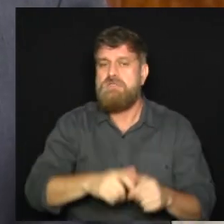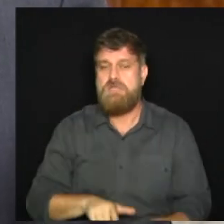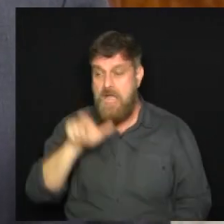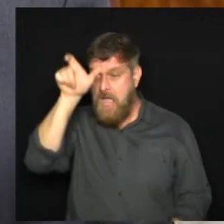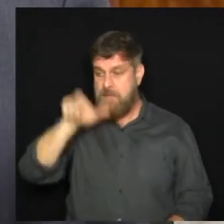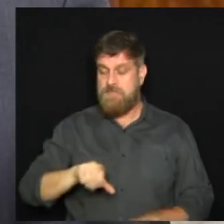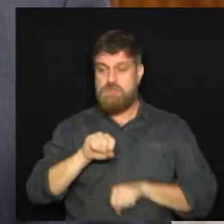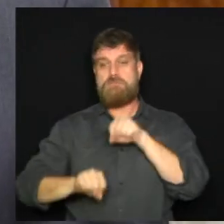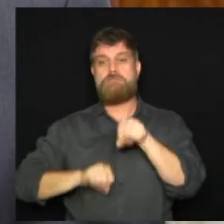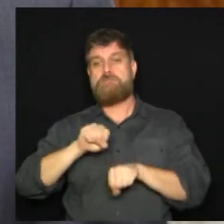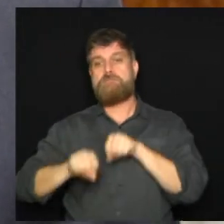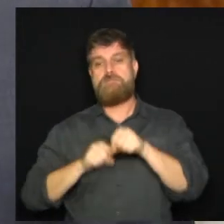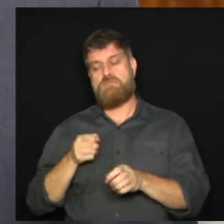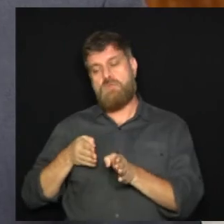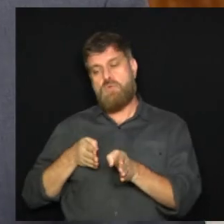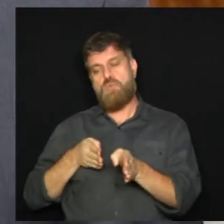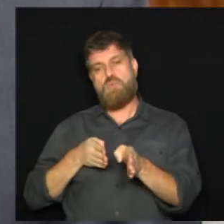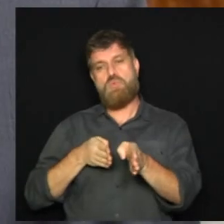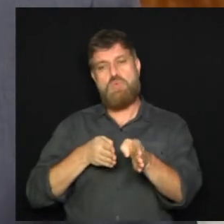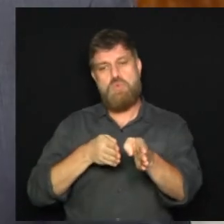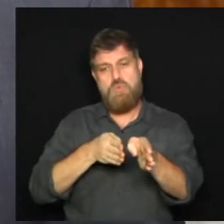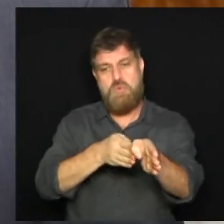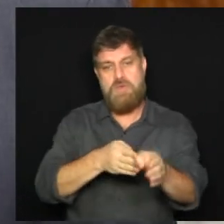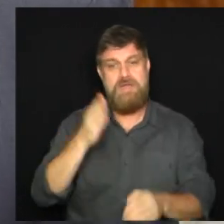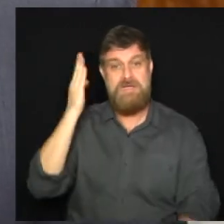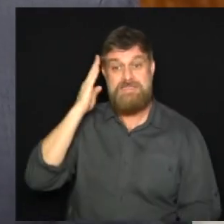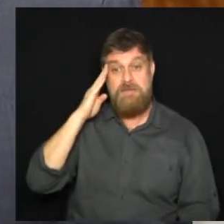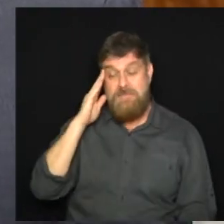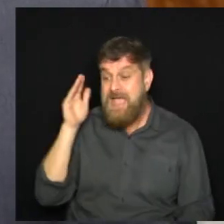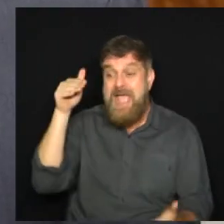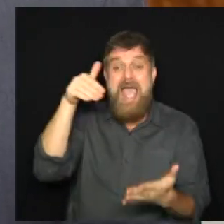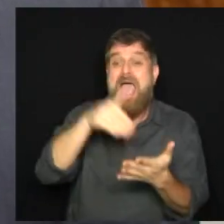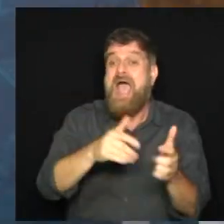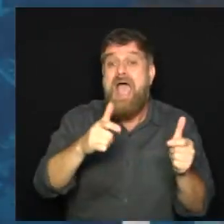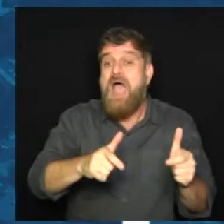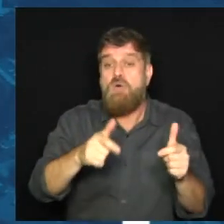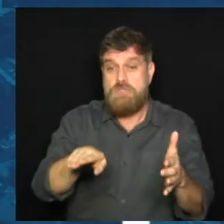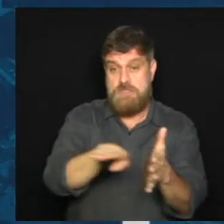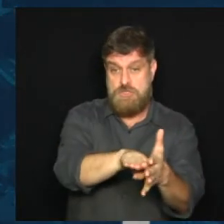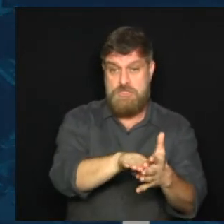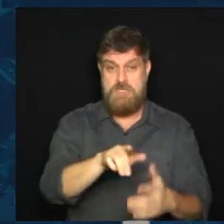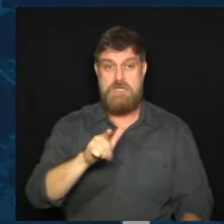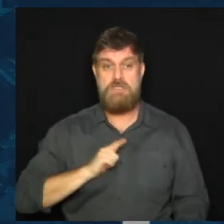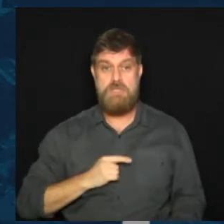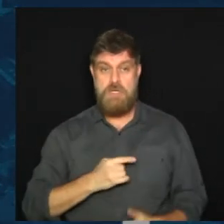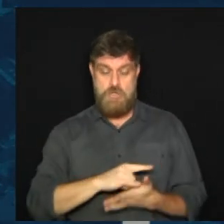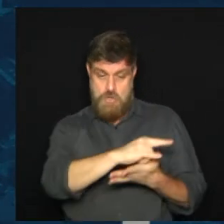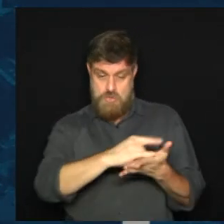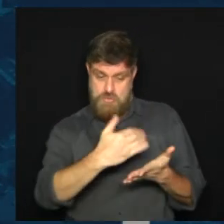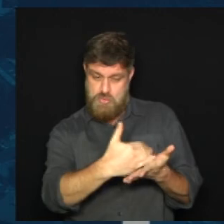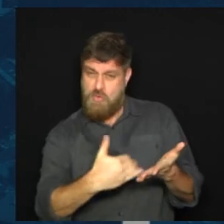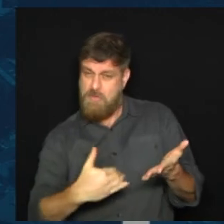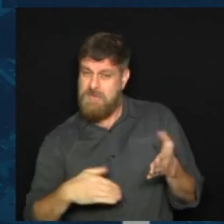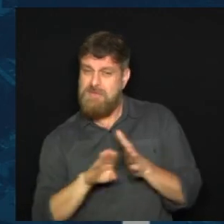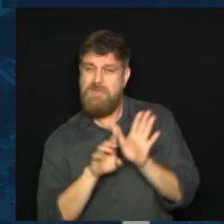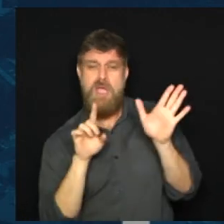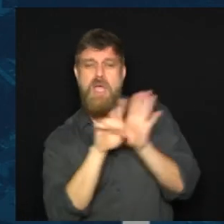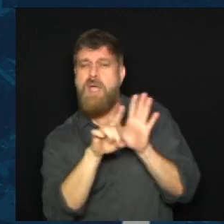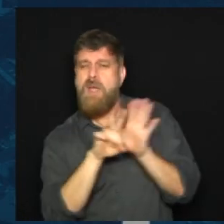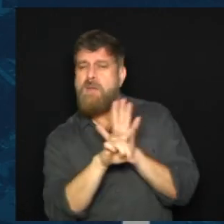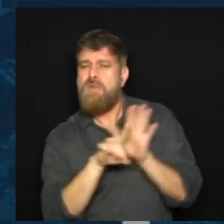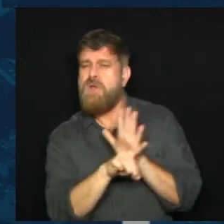do comércio e também daqueles que serão favorecidos, até porque muito da ciclovia que é realizada em Campinas, ela acaba ligando